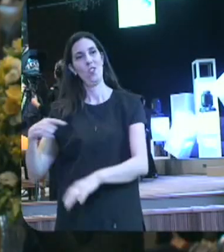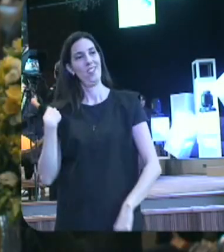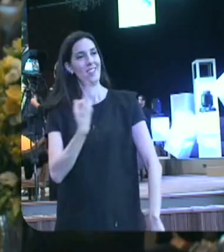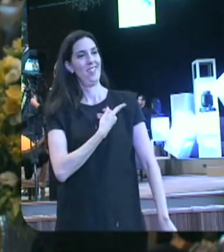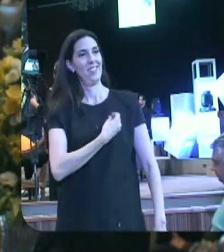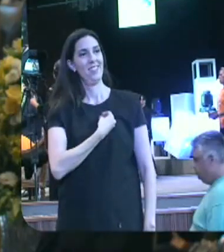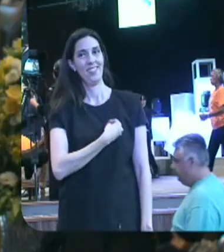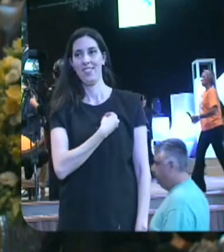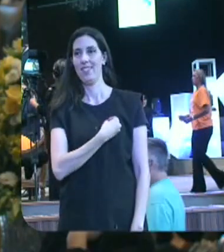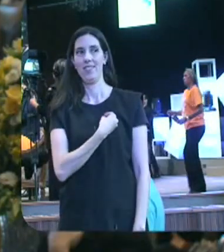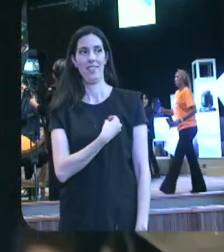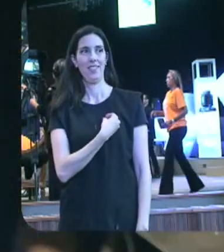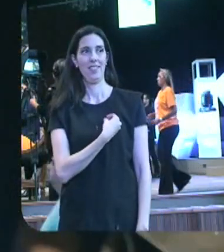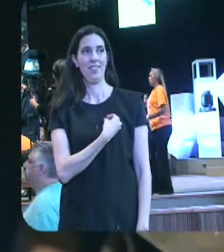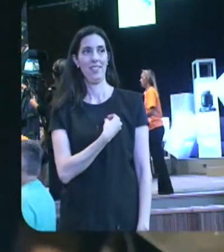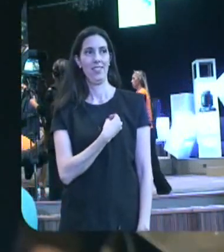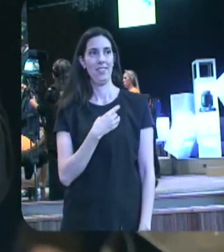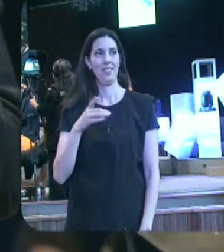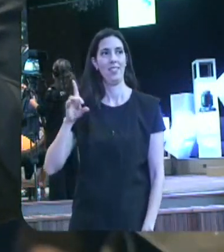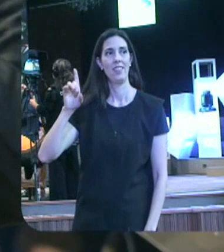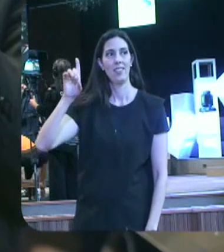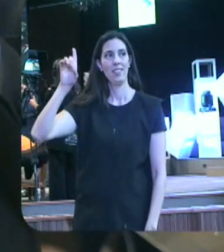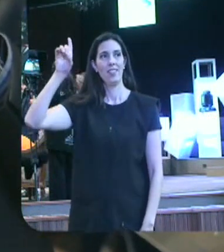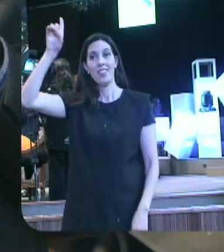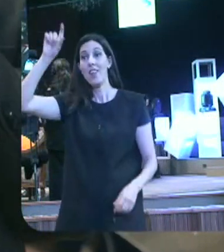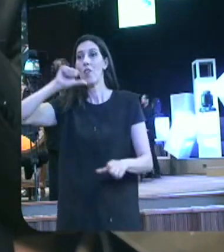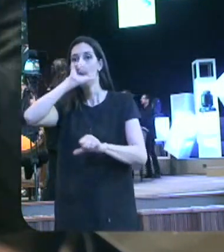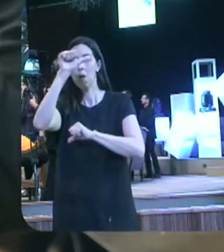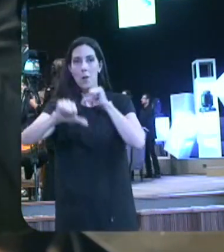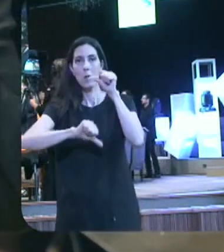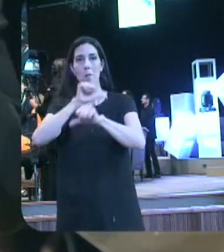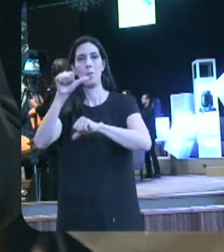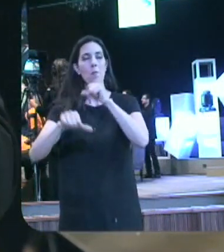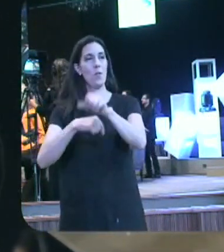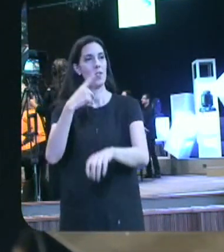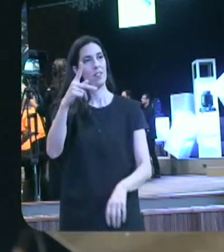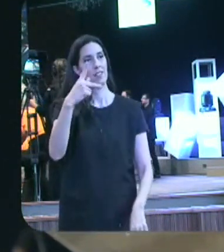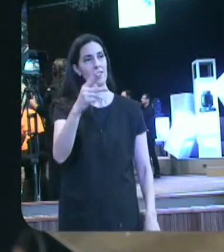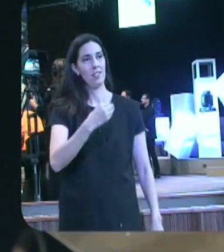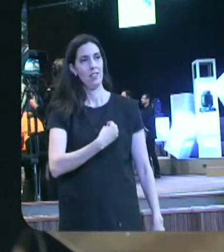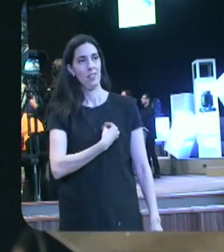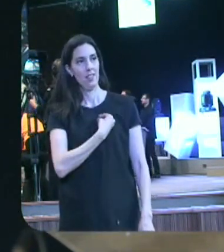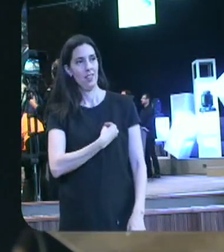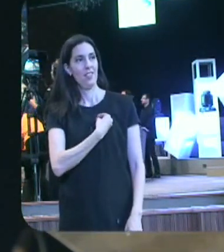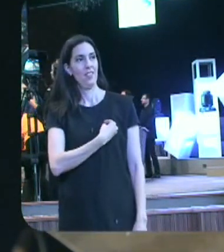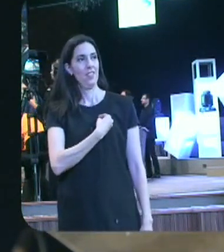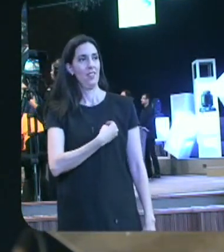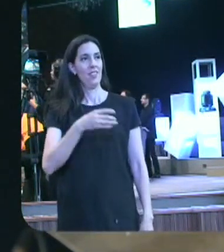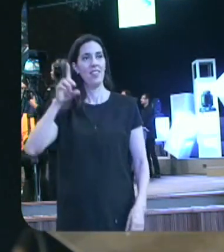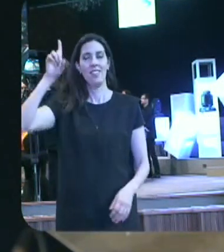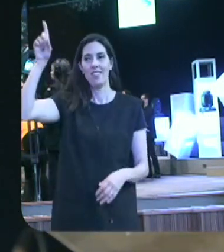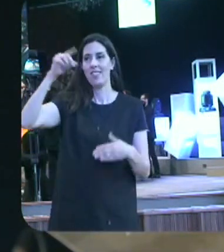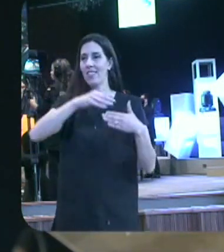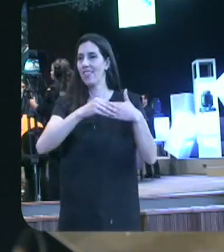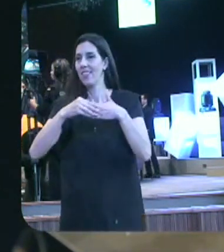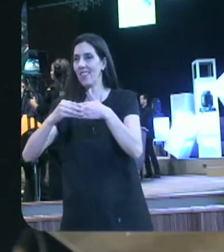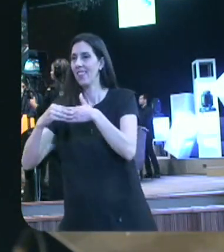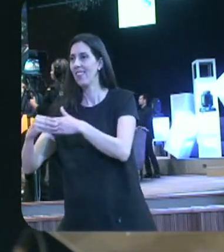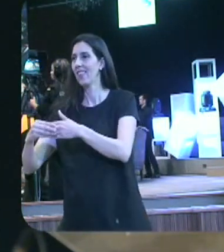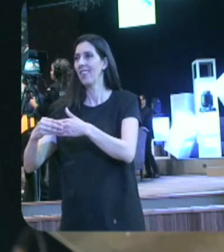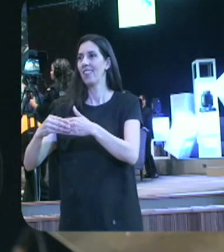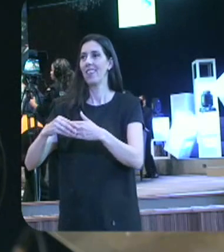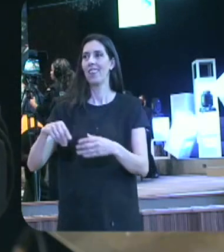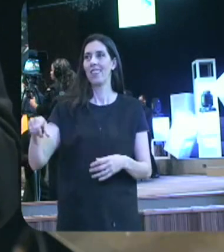vida. Ele vai transformar a nossa vida, vai guiar os nossos passos. Mas não tem